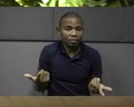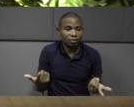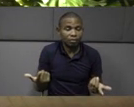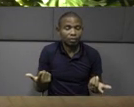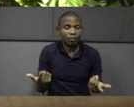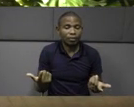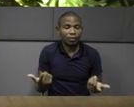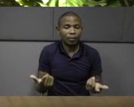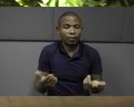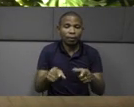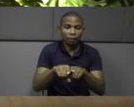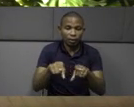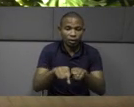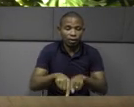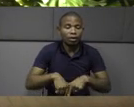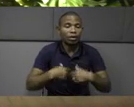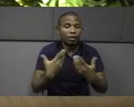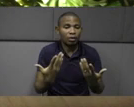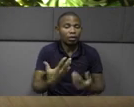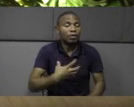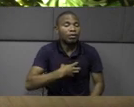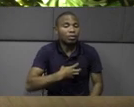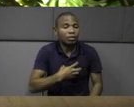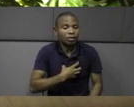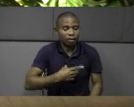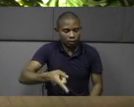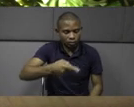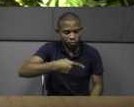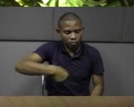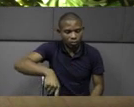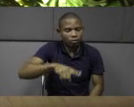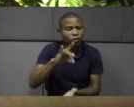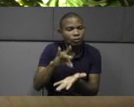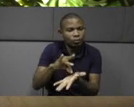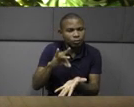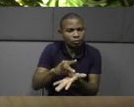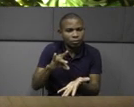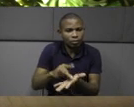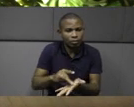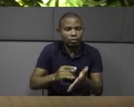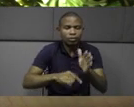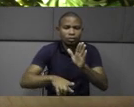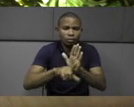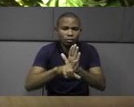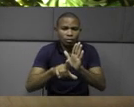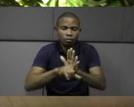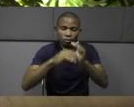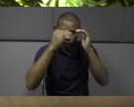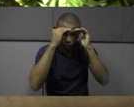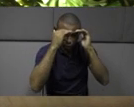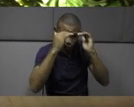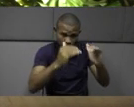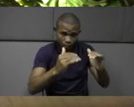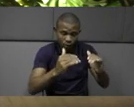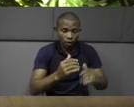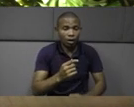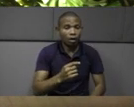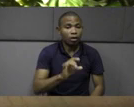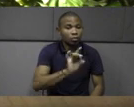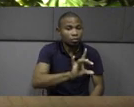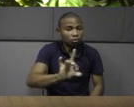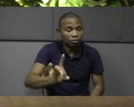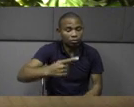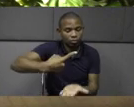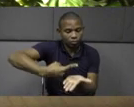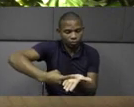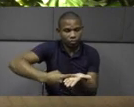nós estamos de fato aplicando a lei que ajudamos a construir todo mundo vai combinar que está toda a